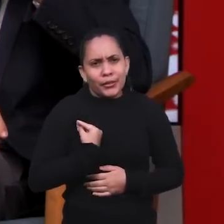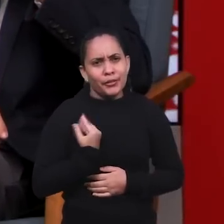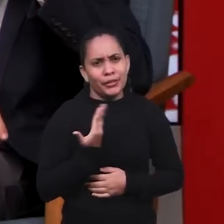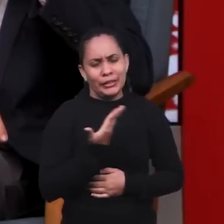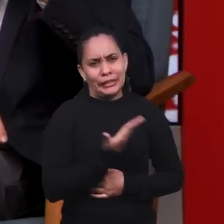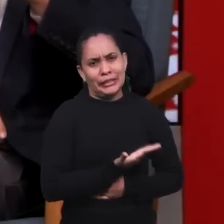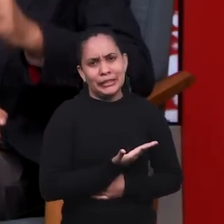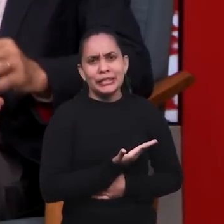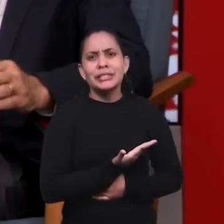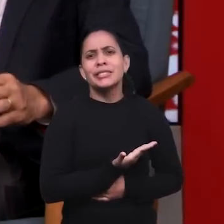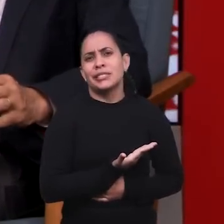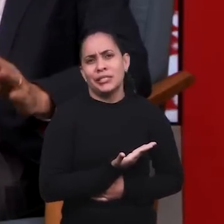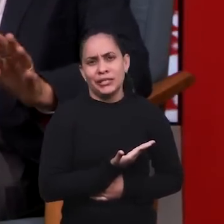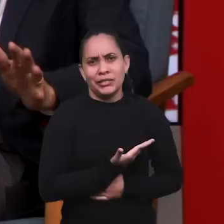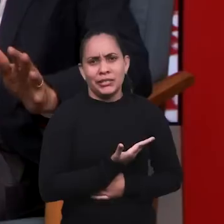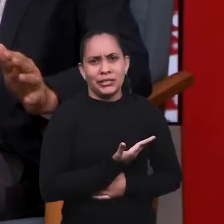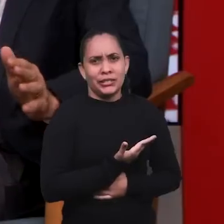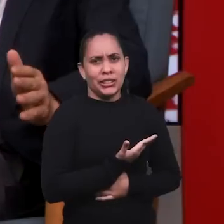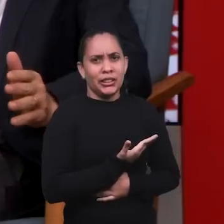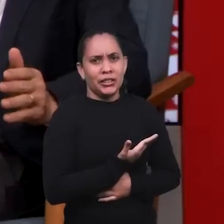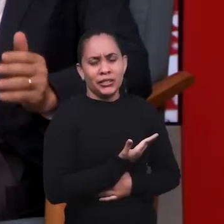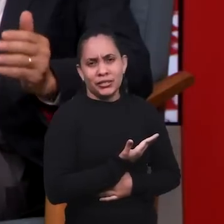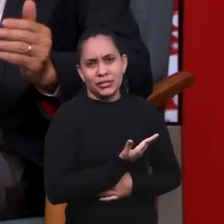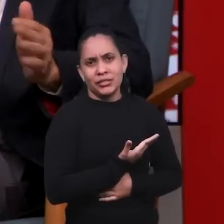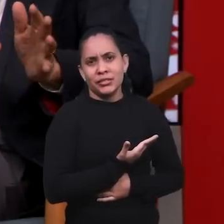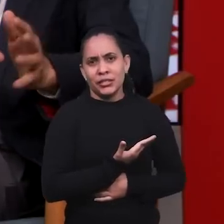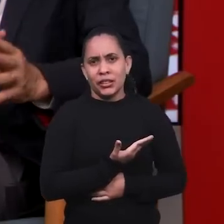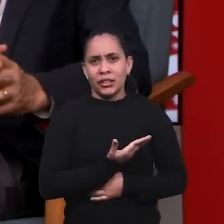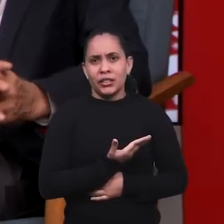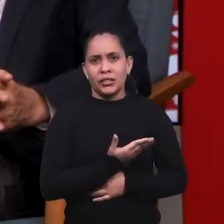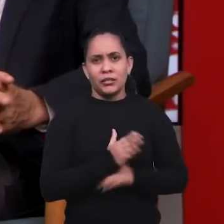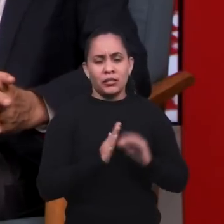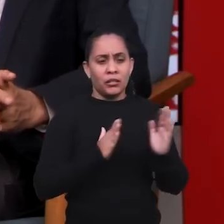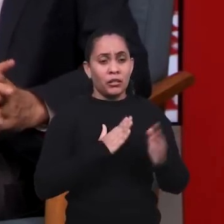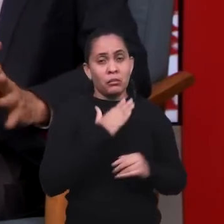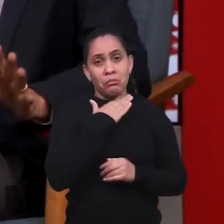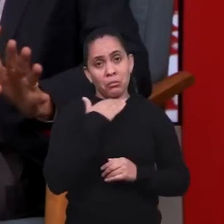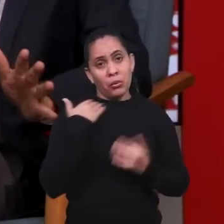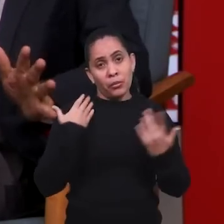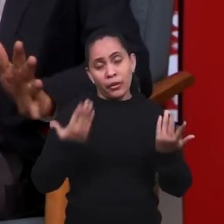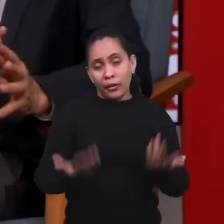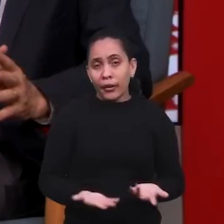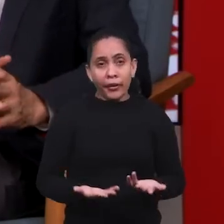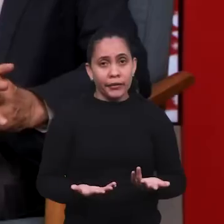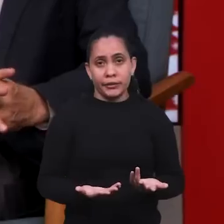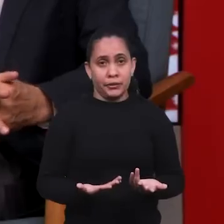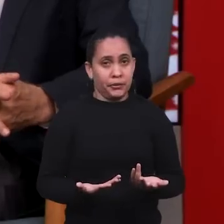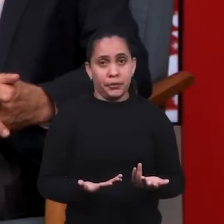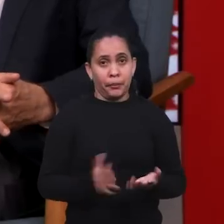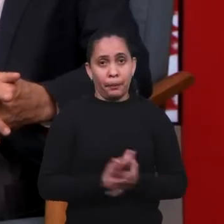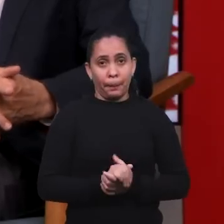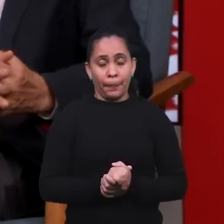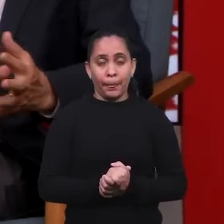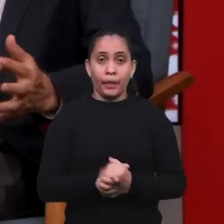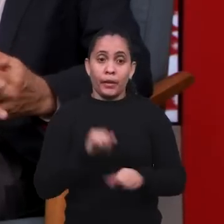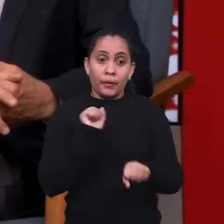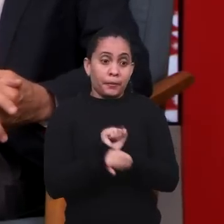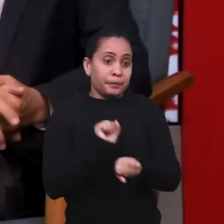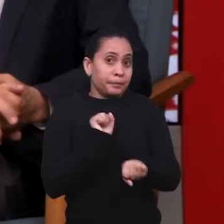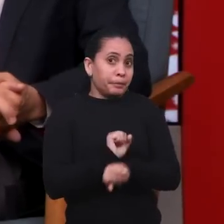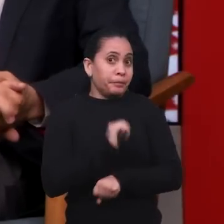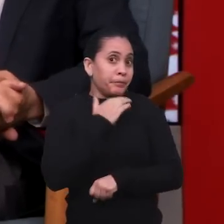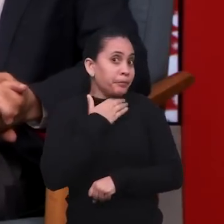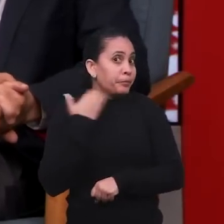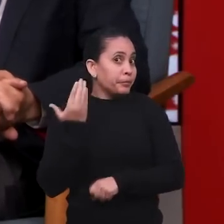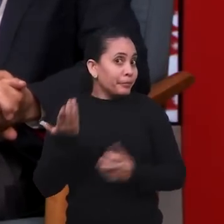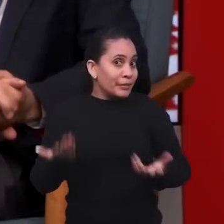situação de isolamento, esperando só o tempo de morrer. Não tinha chance nenhuma. Era uma